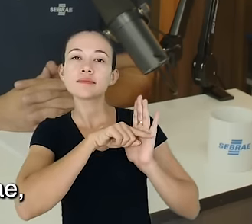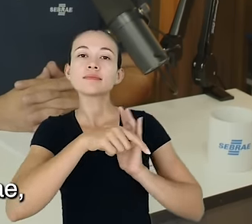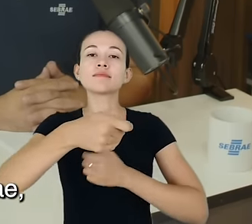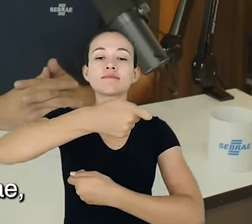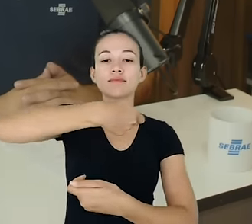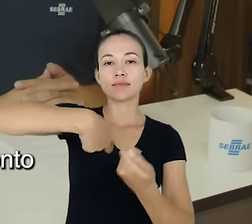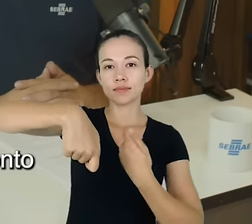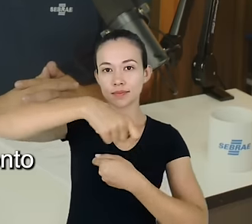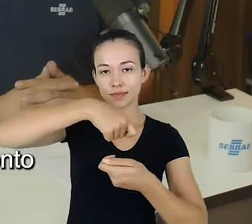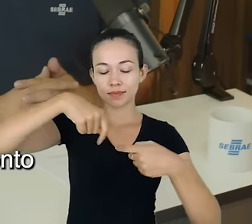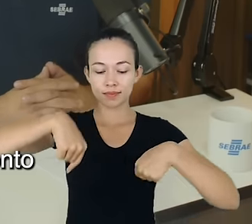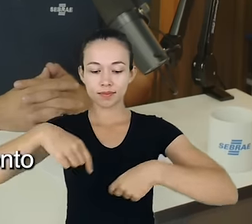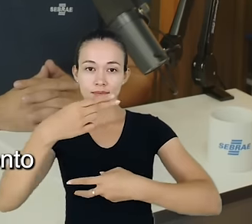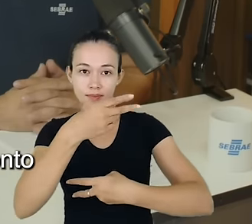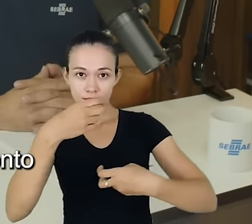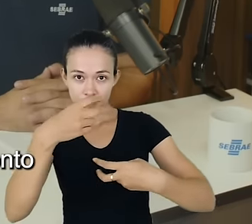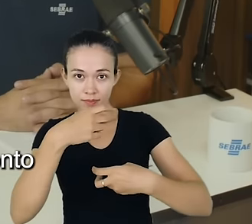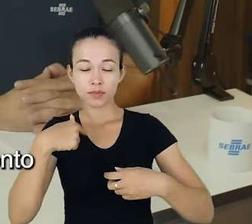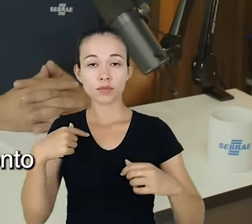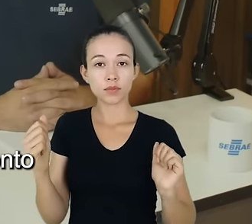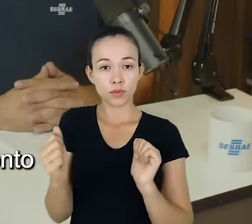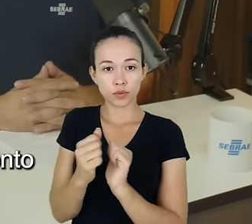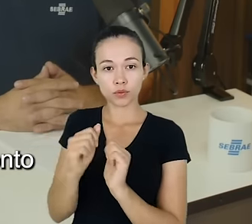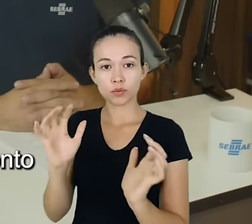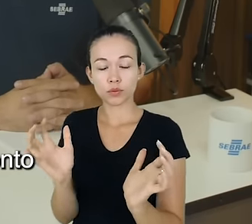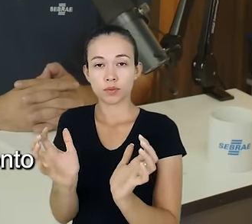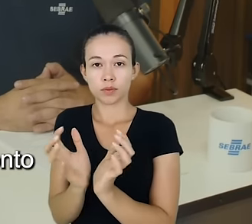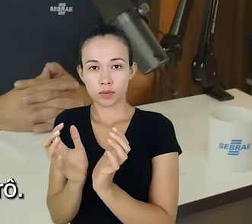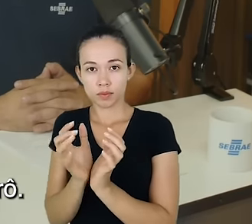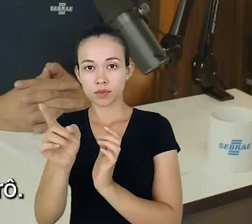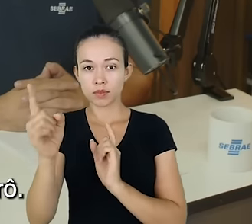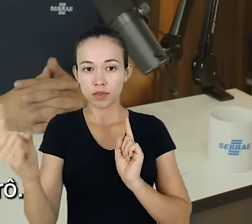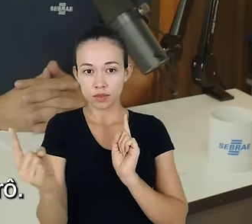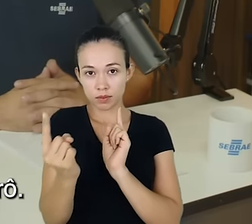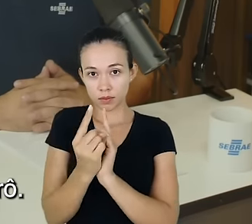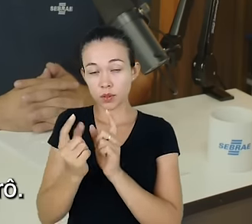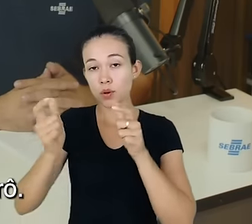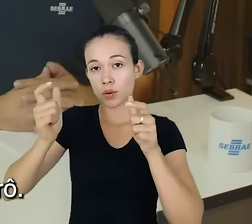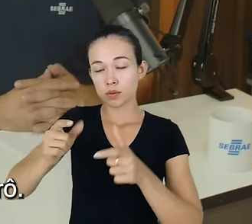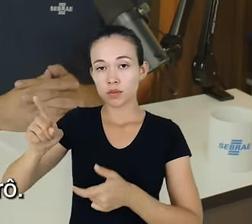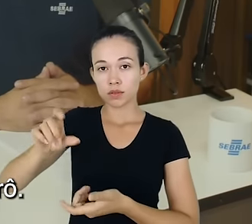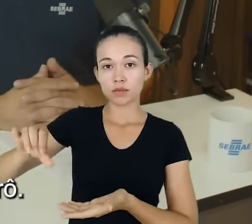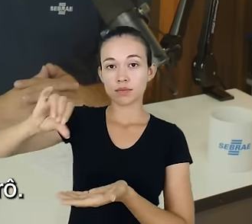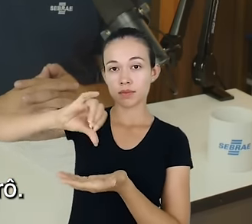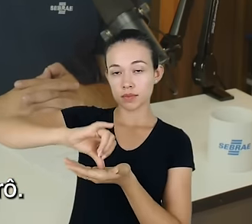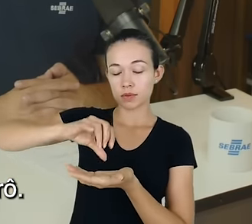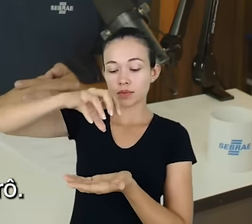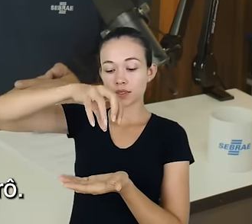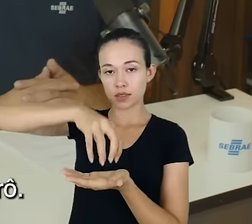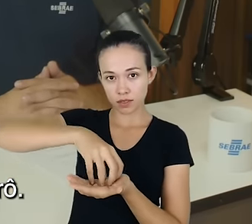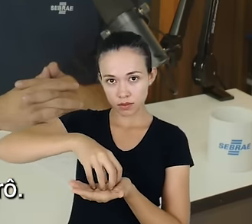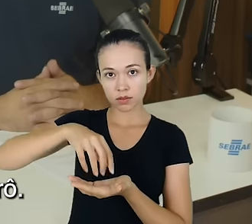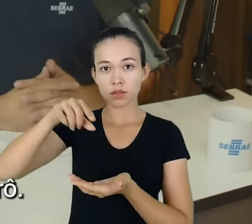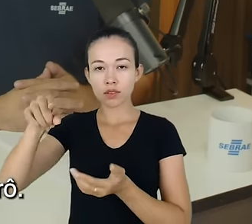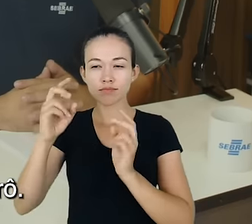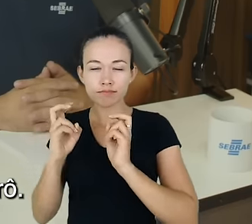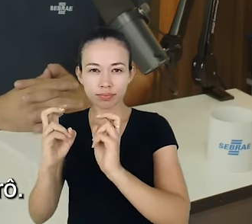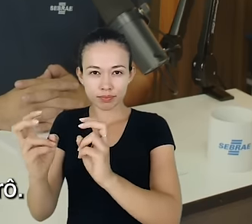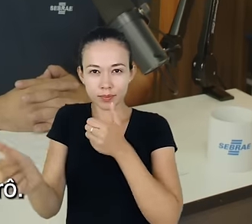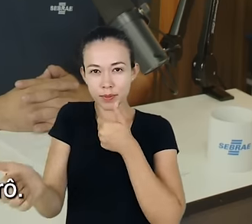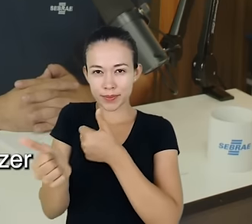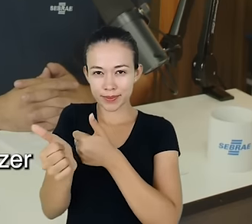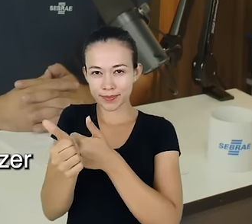no sebrai atuo com a nossa equipe de atendimento na nossa Regional que fica na capital centro próximo à Estação República do metrô